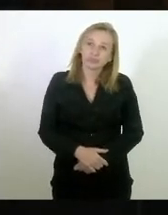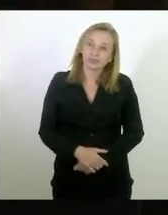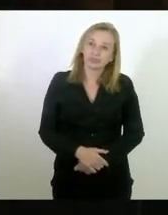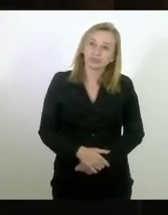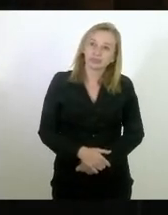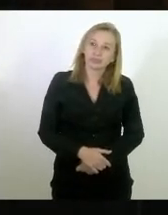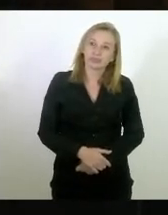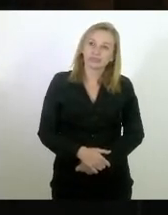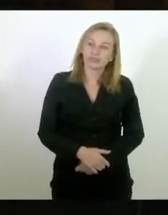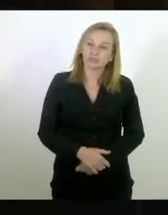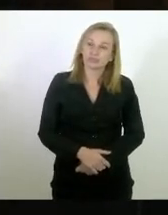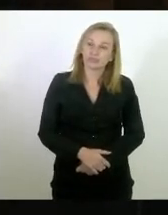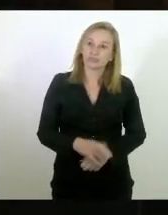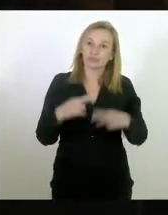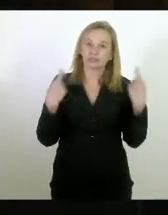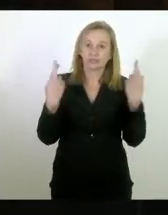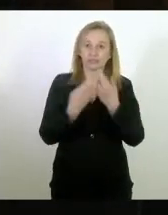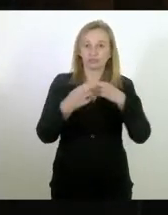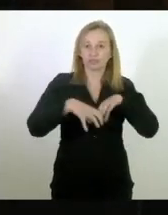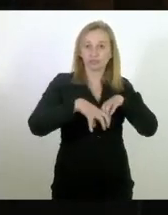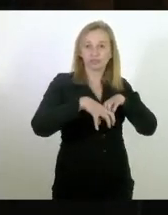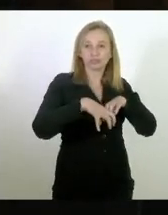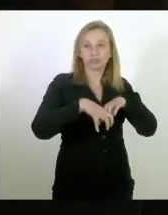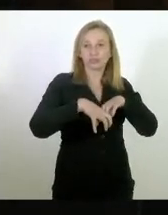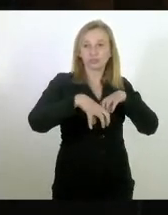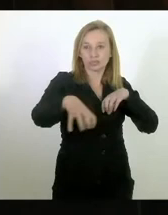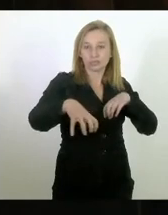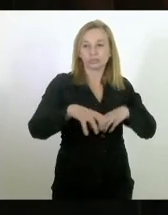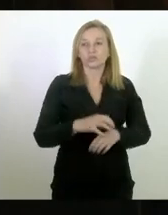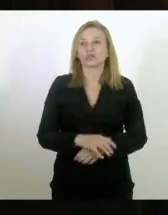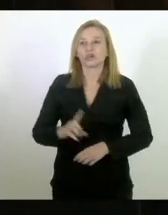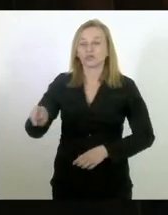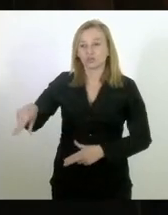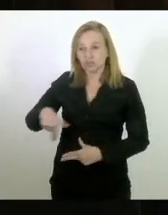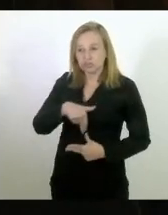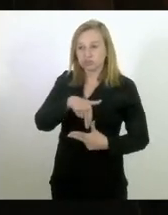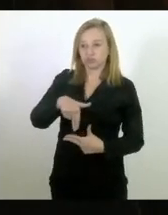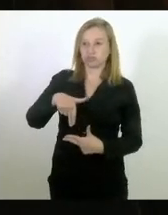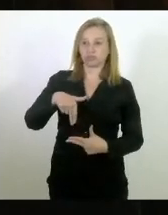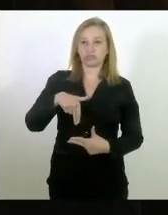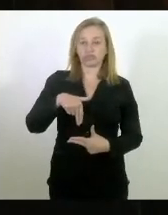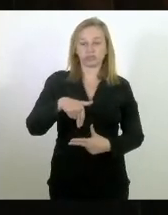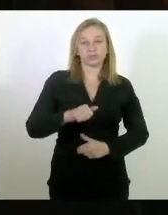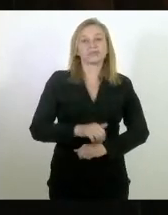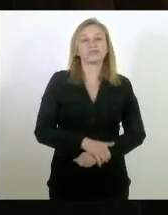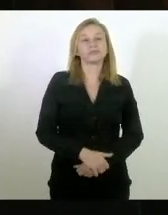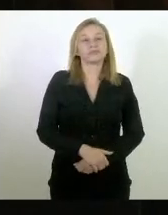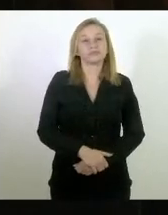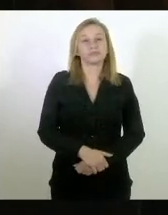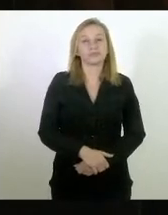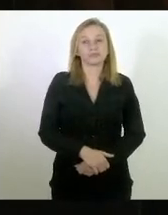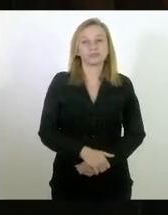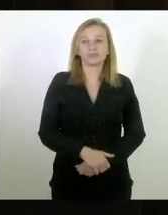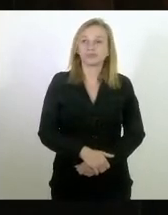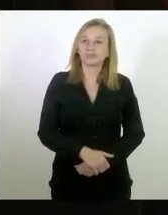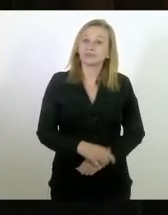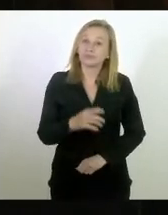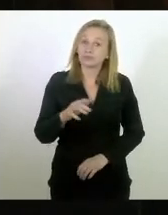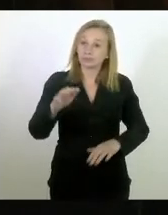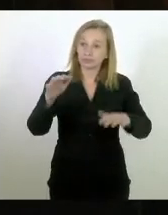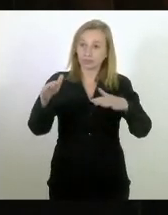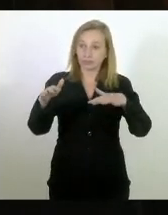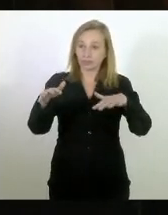é virtualmente da sessão eu conto hoje A Tribuna para chamado especial